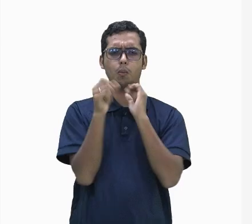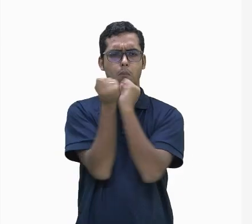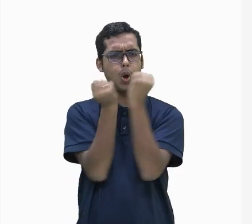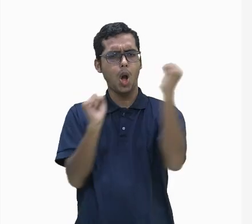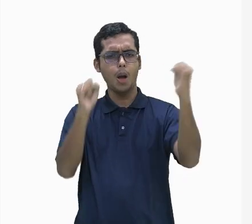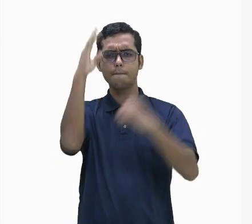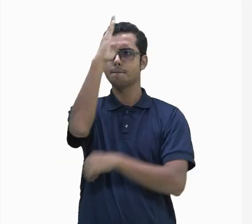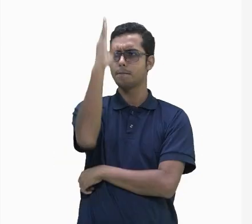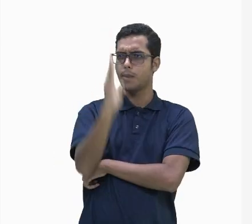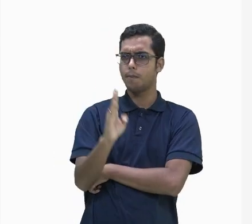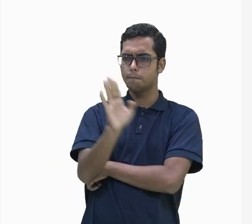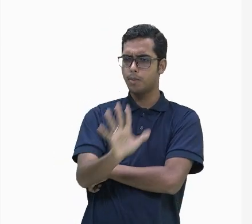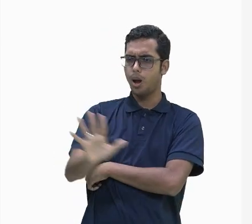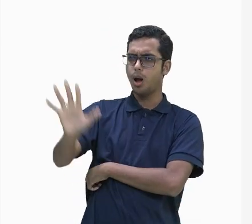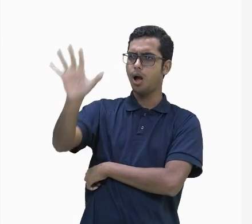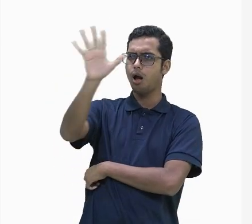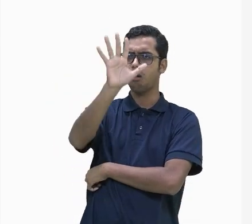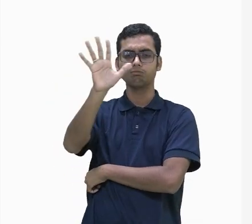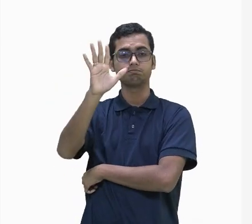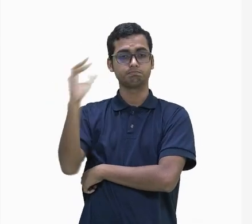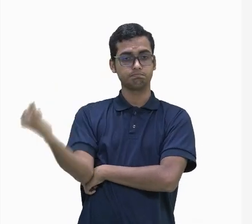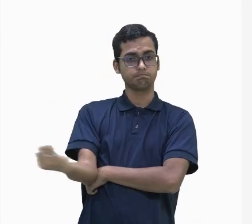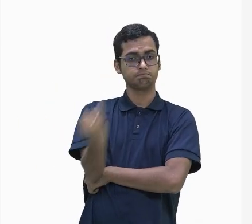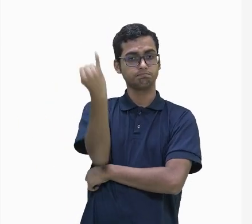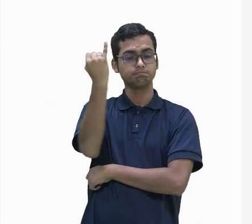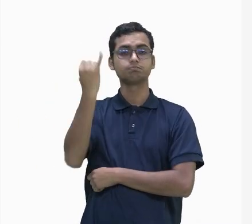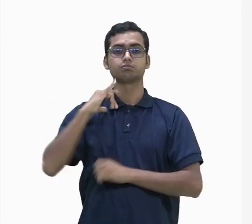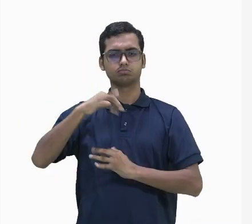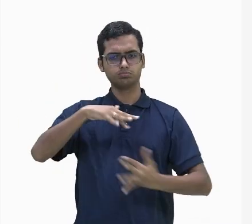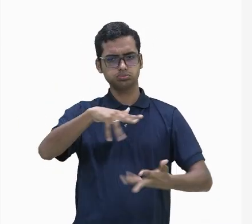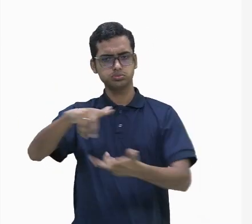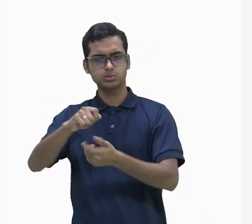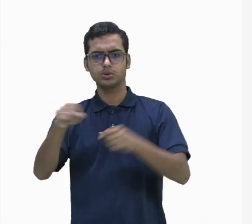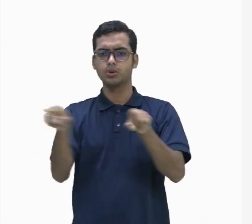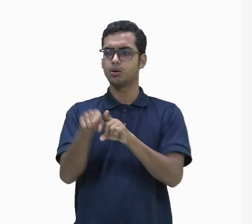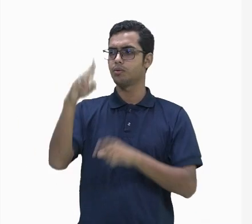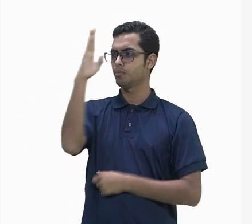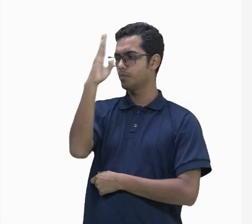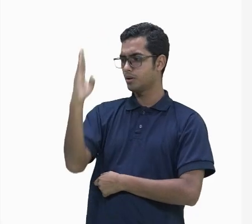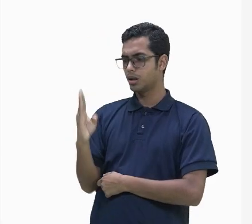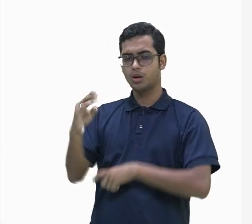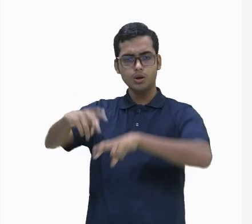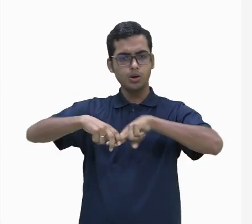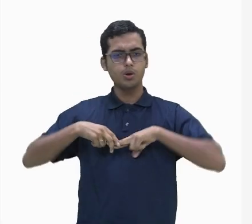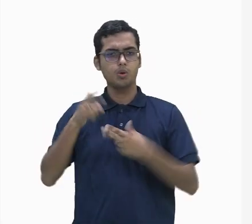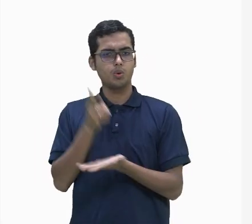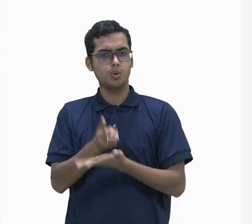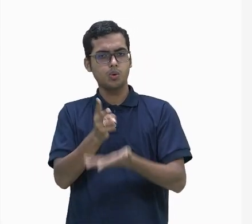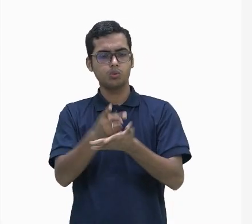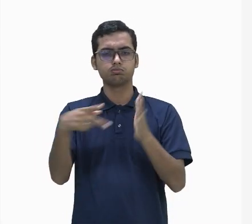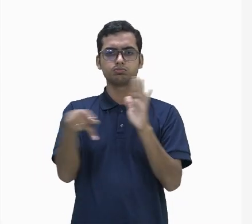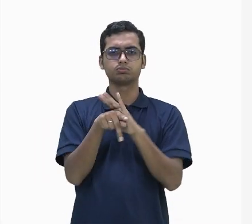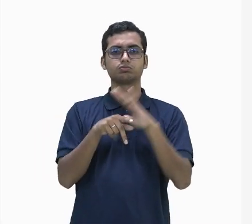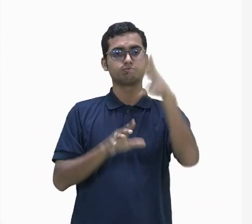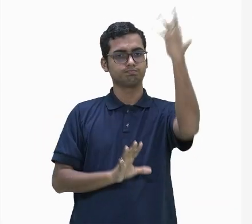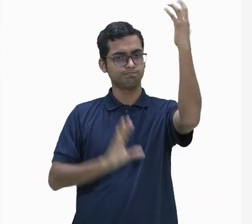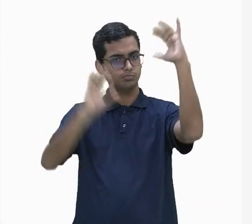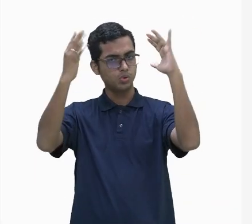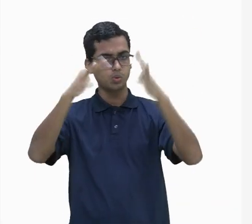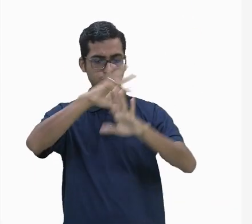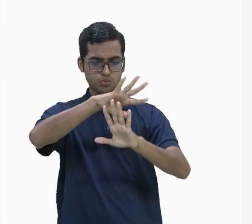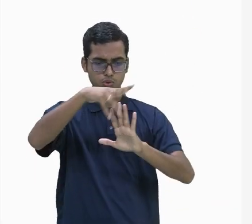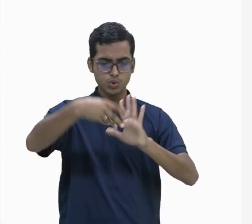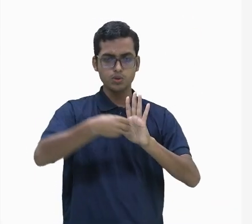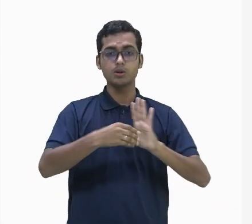territorial e a sua importância para o Brasil e para o mundo, porque a manutenção do clima que a nossa Amazônia